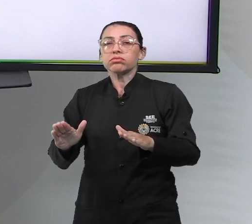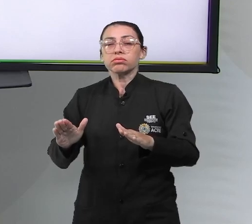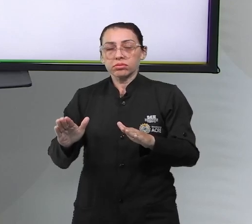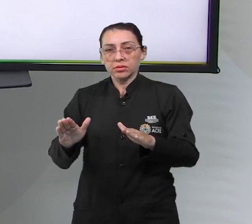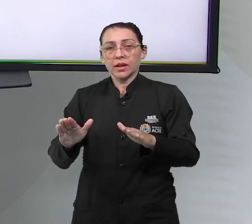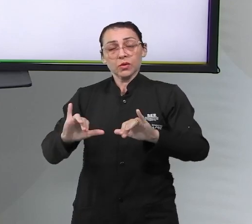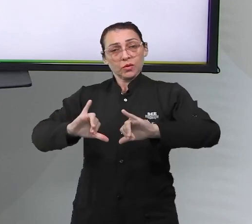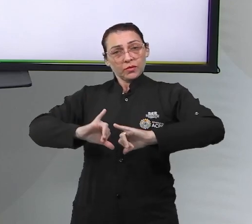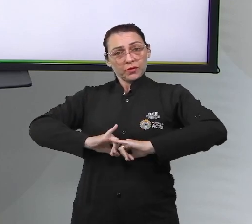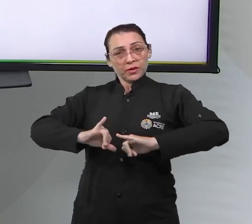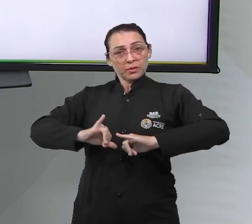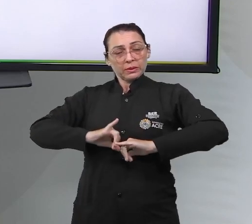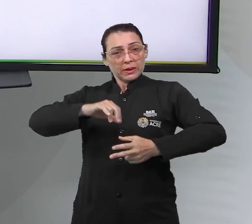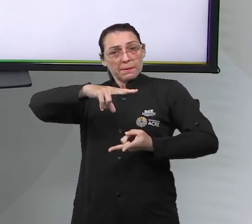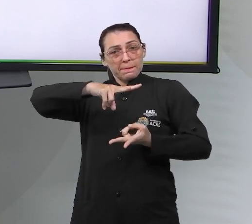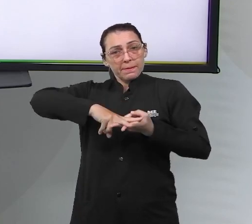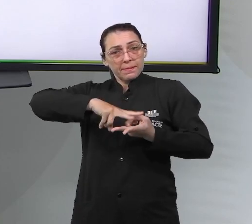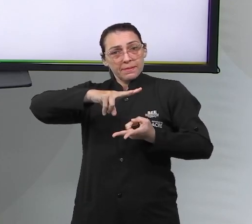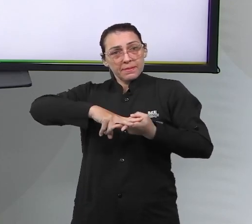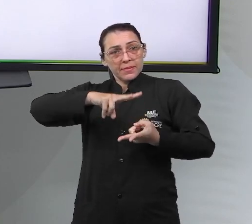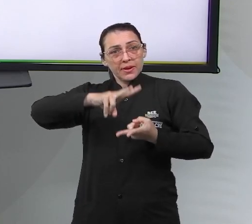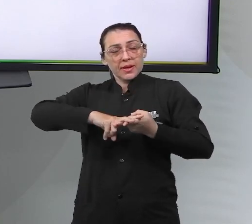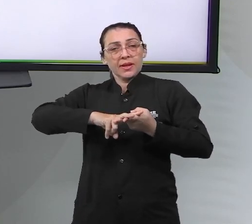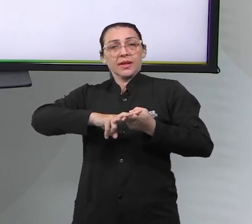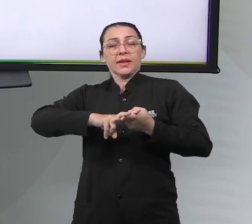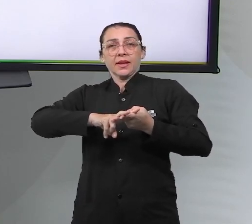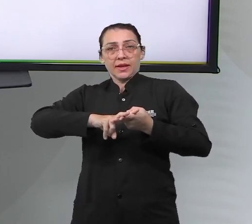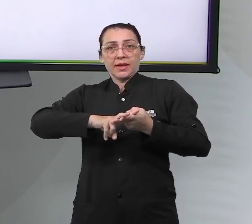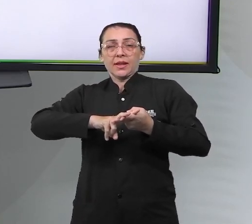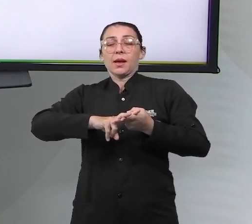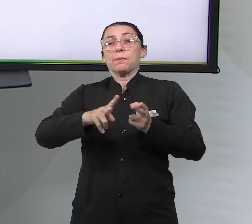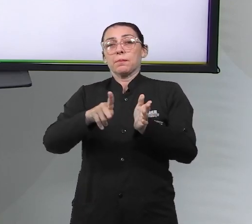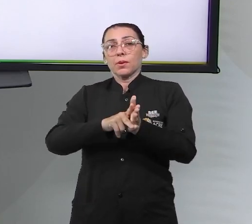constrangimentos, aprisionado,